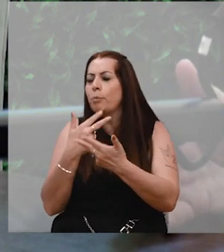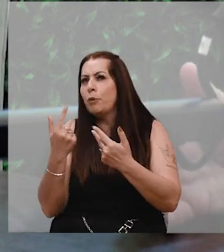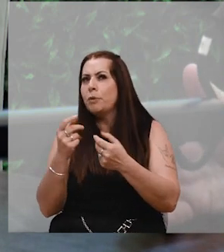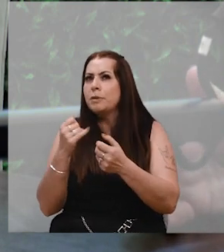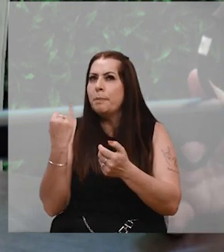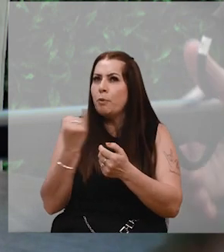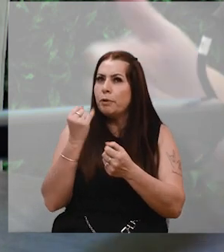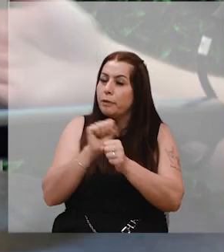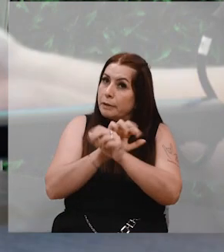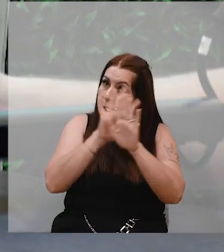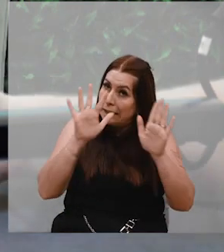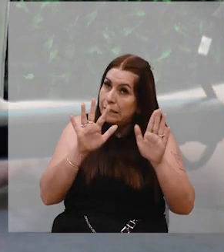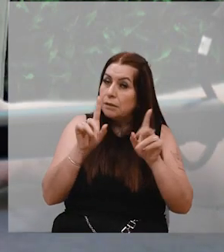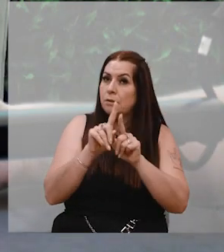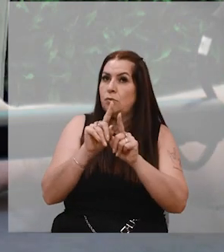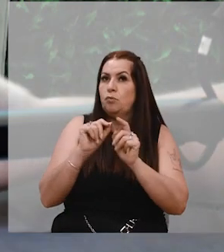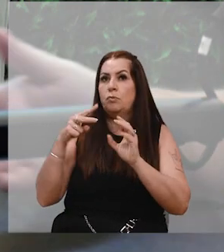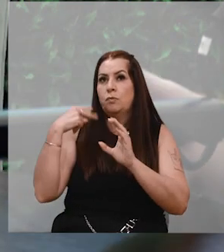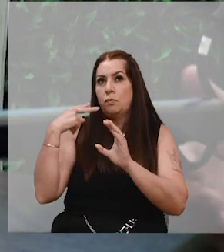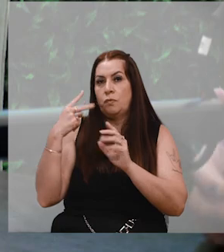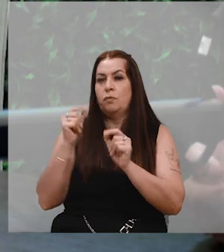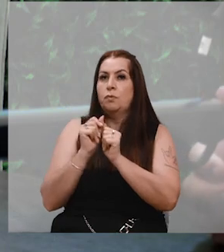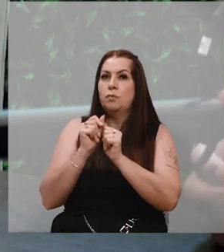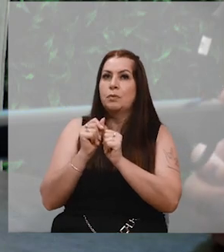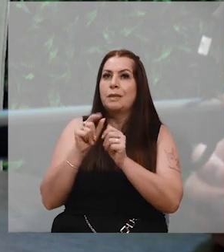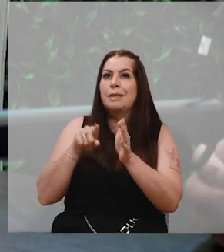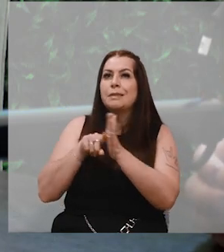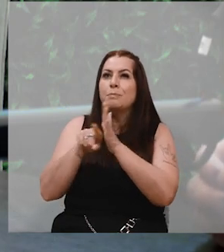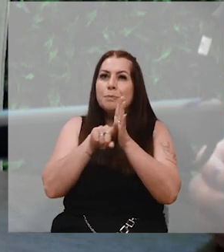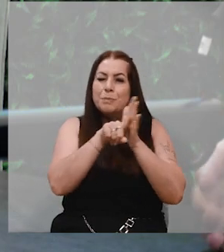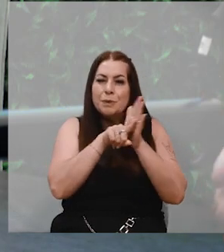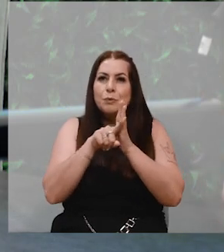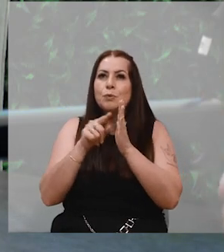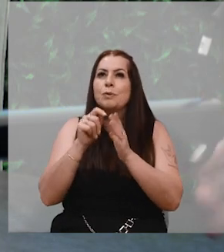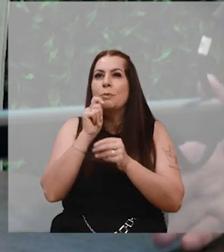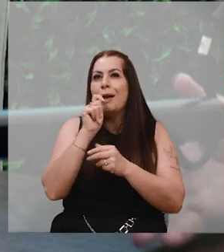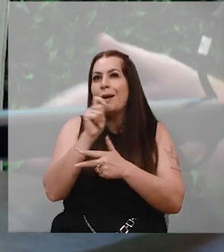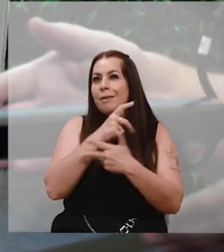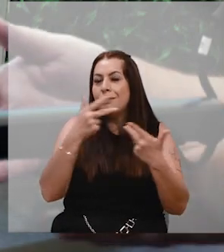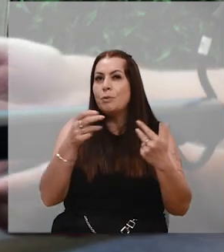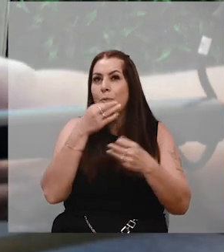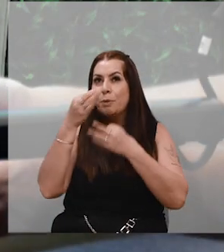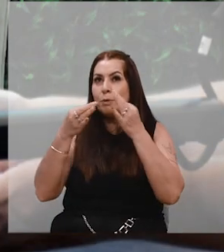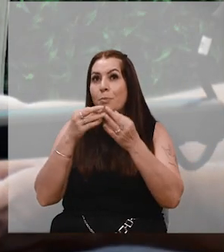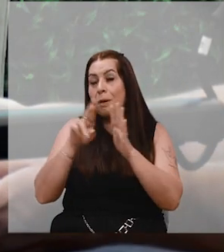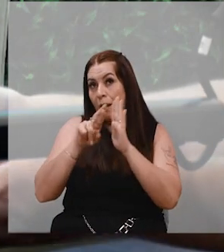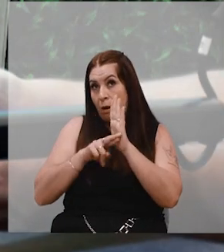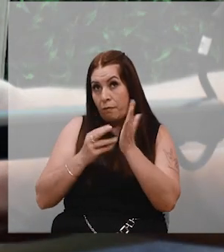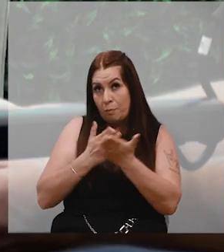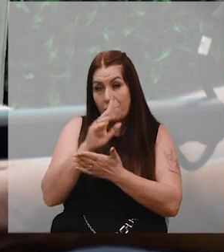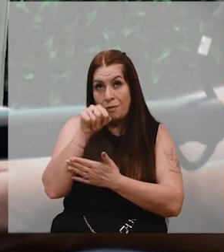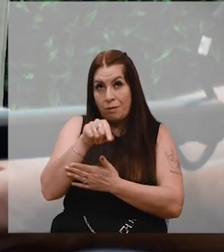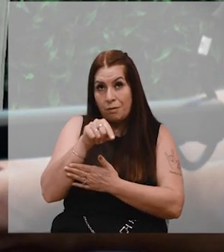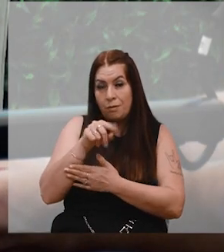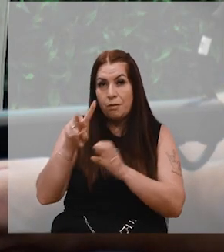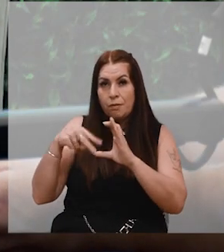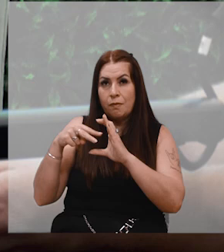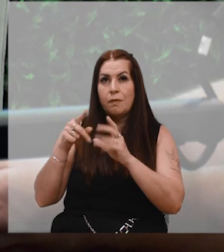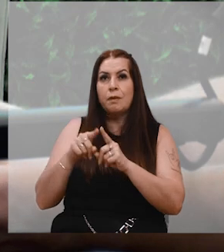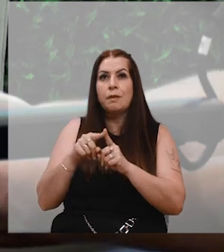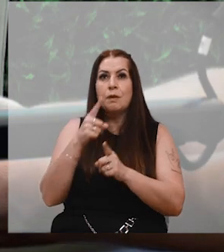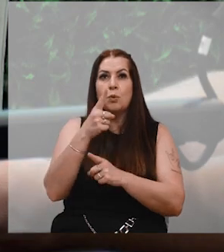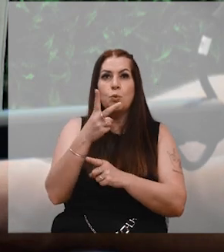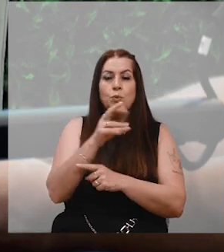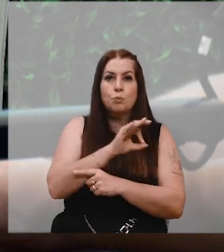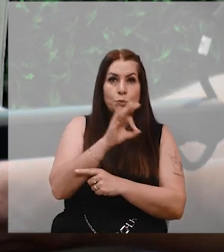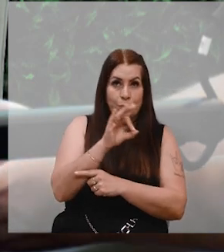conseguiu esclarecer, foi esclarecida pelos parlamentares durante as oitivas, né? Que, por exemplo, uma regra que foi aprovada, inclusive aqui na Câmara de Vereadores, que